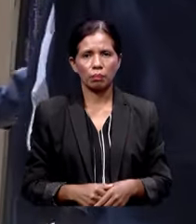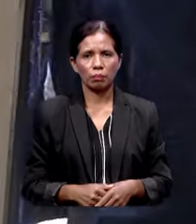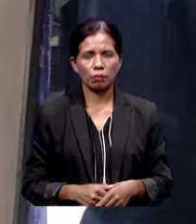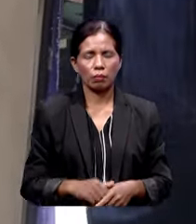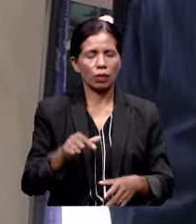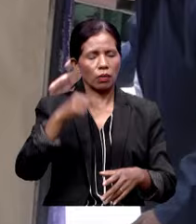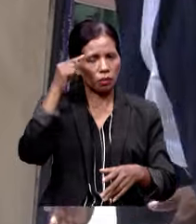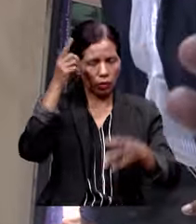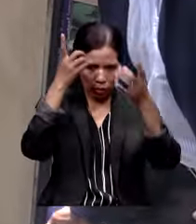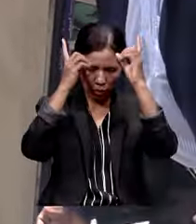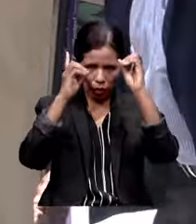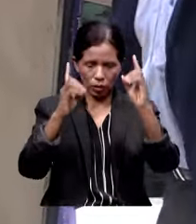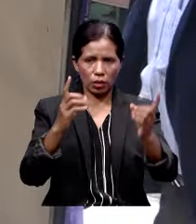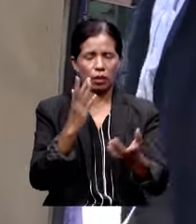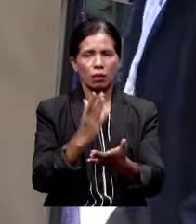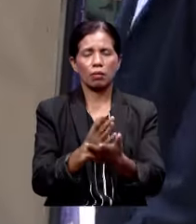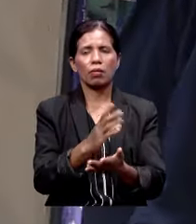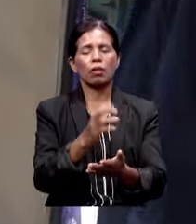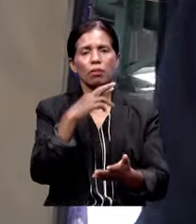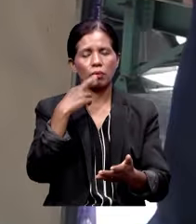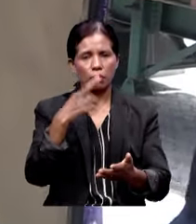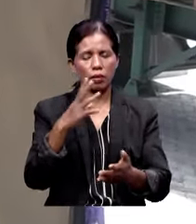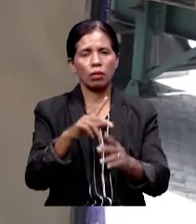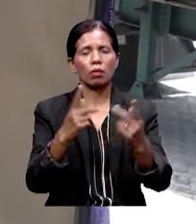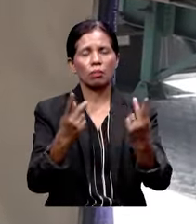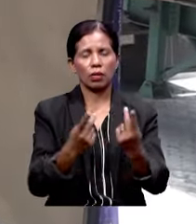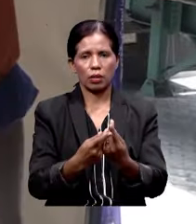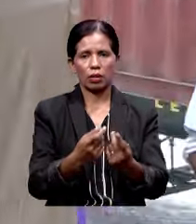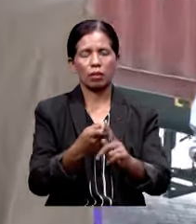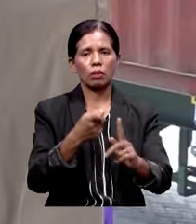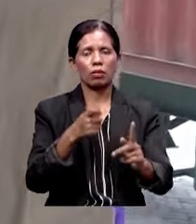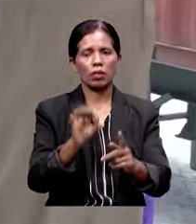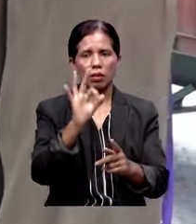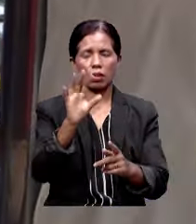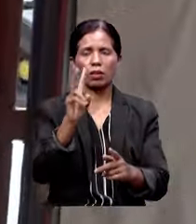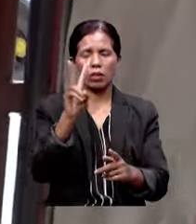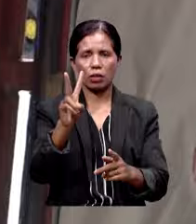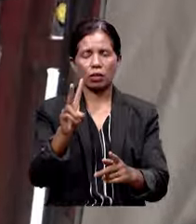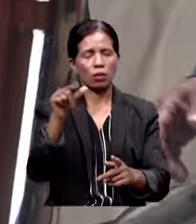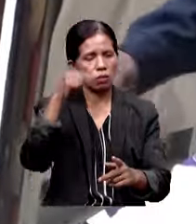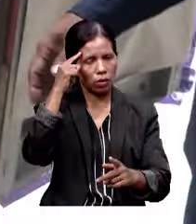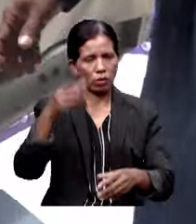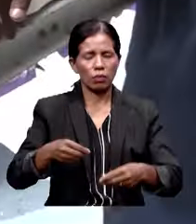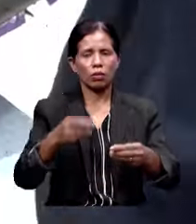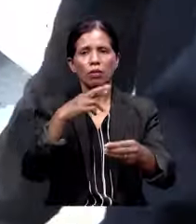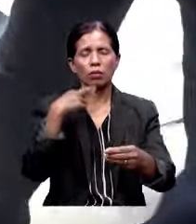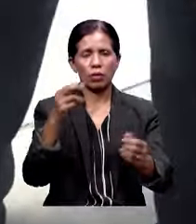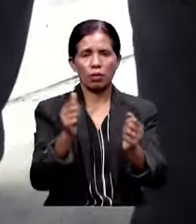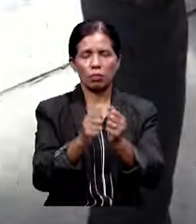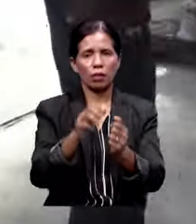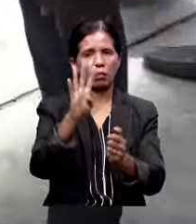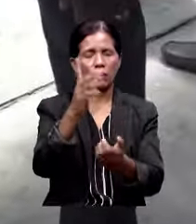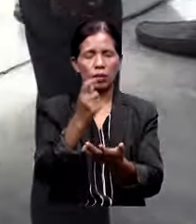Governo decidiu de suspender subsídio FOS para empresa importadora Síria e a fase da RUAC. Também o governo importa uma FOS tonelada de rio Hat,